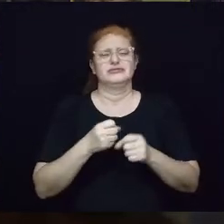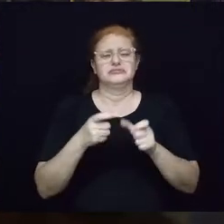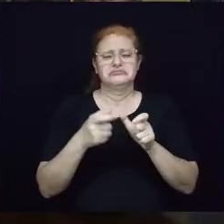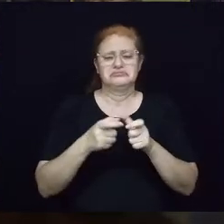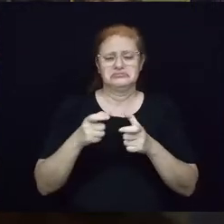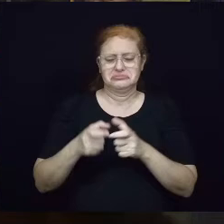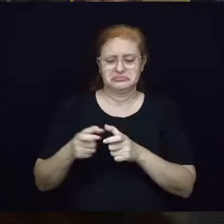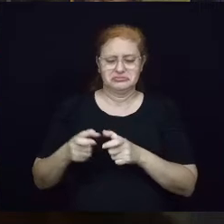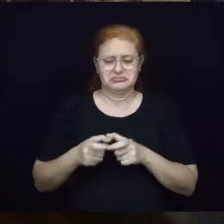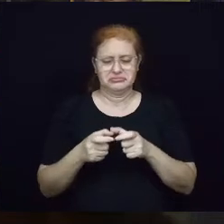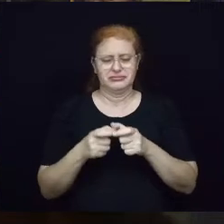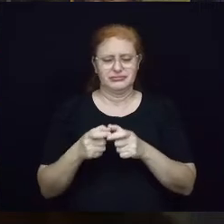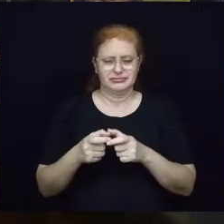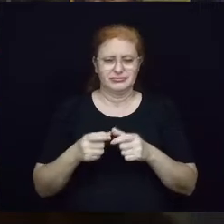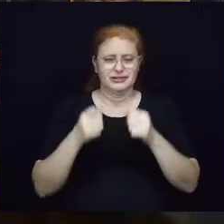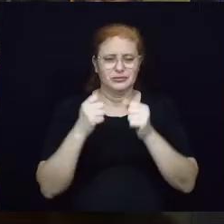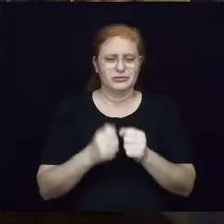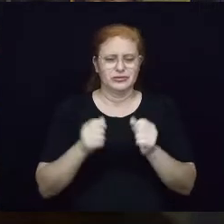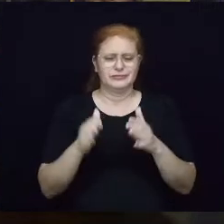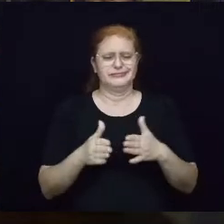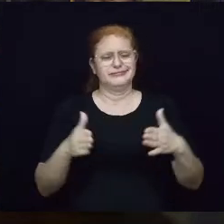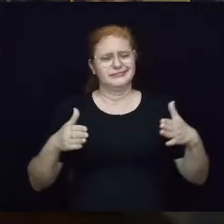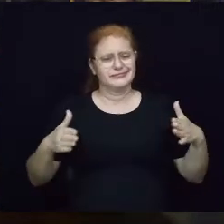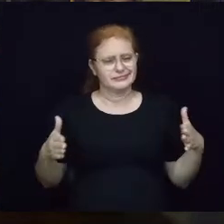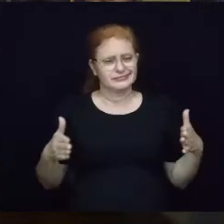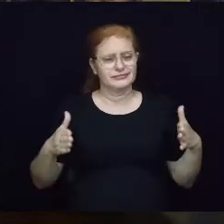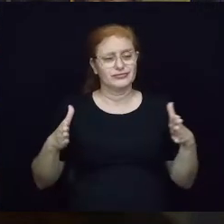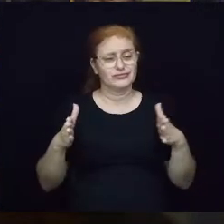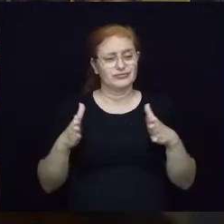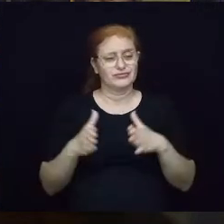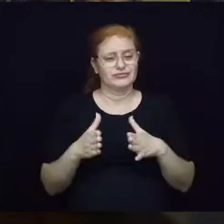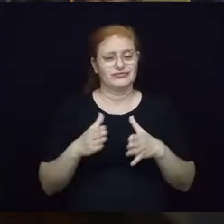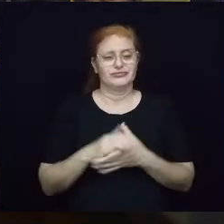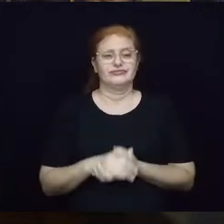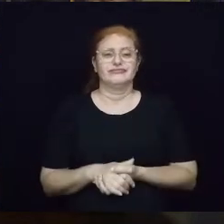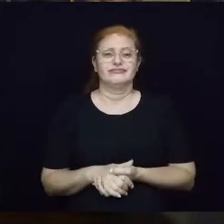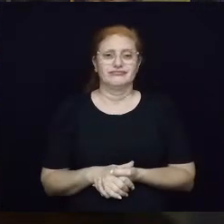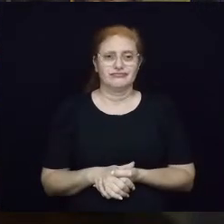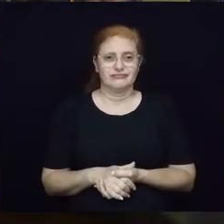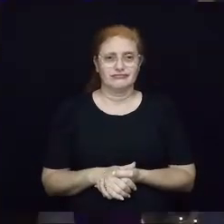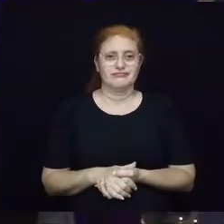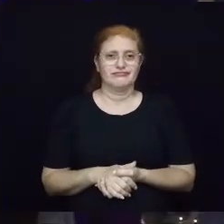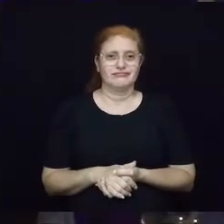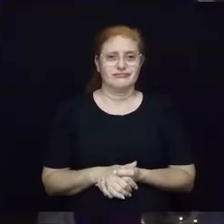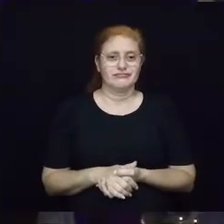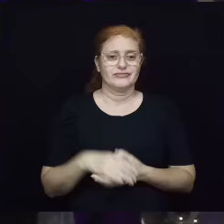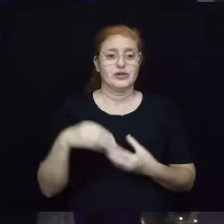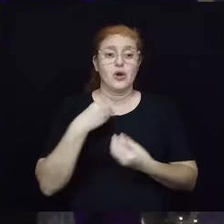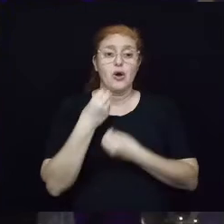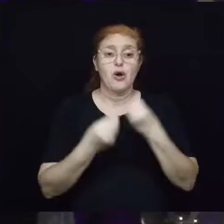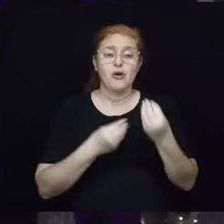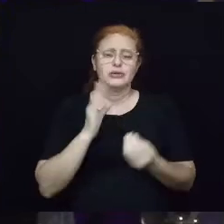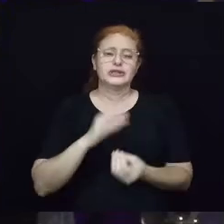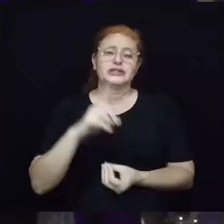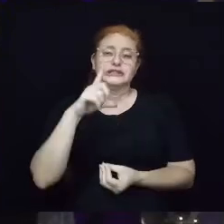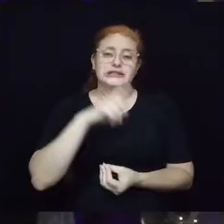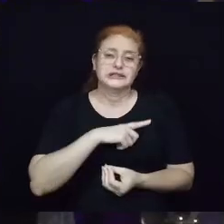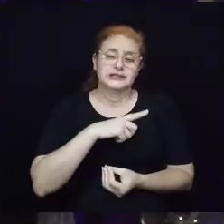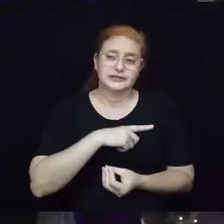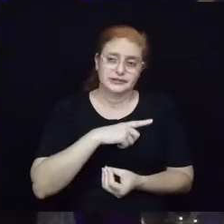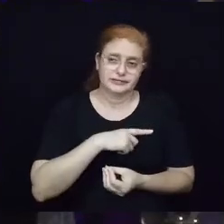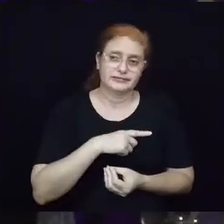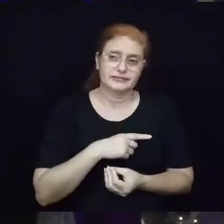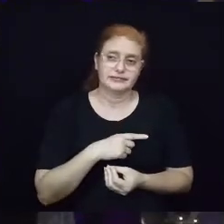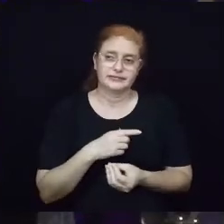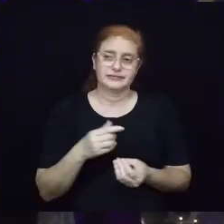retráteis, elas podem se estender e podem se retrair. É que como eu tinha esse